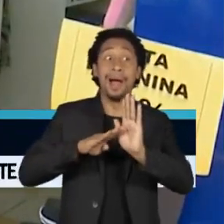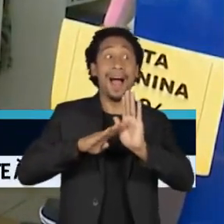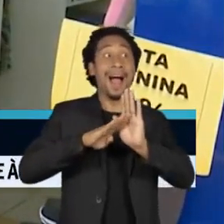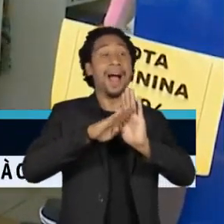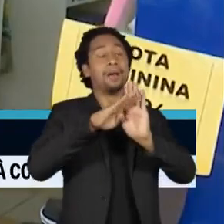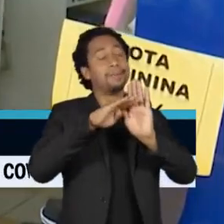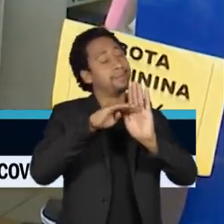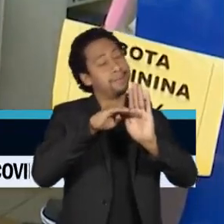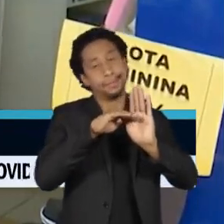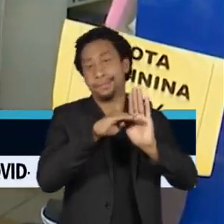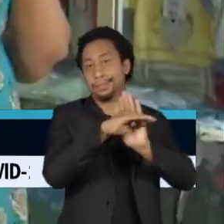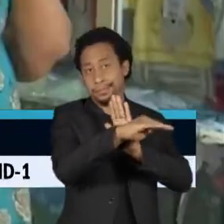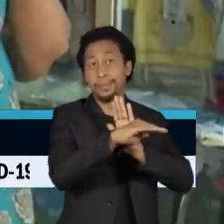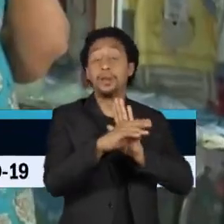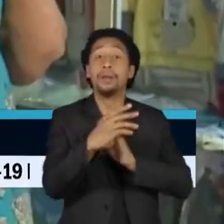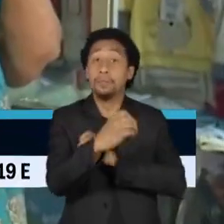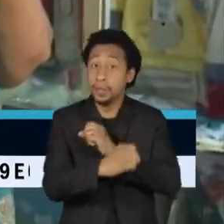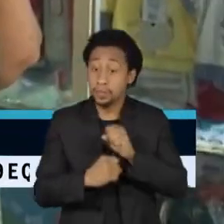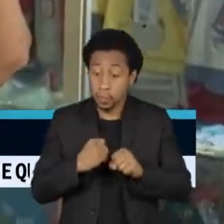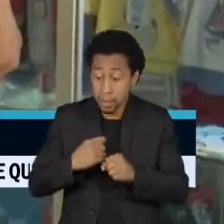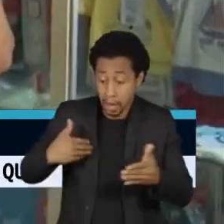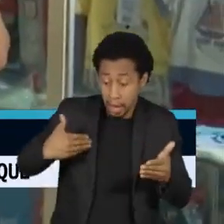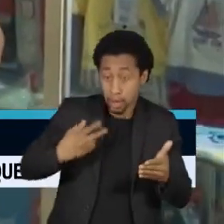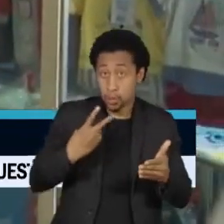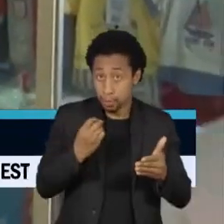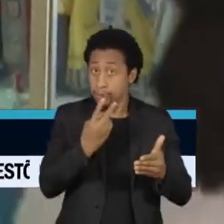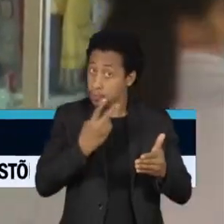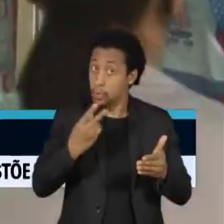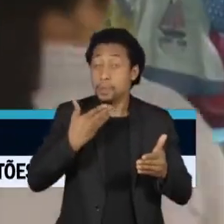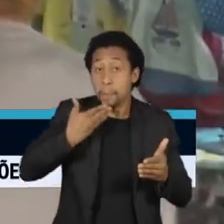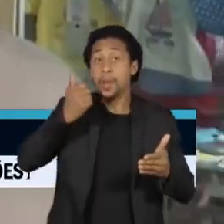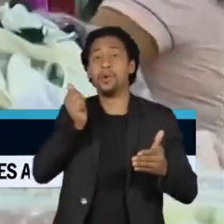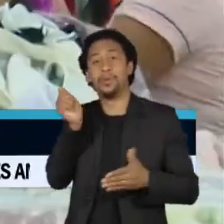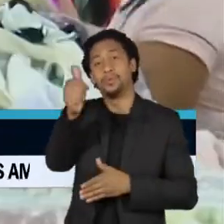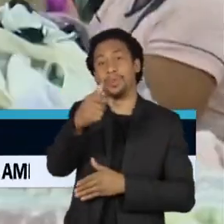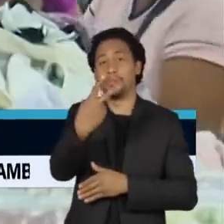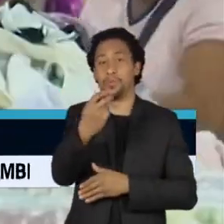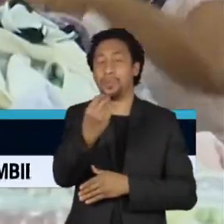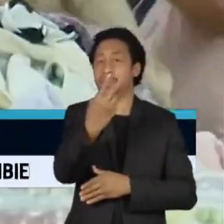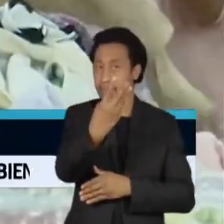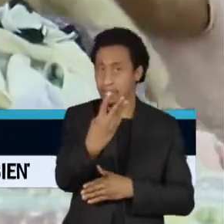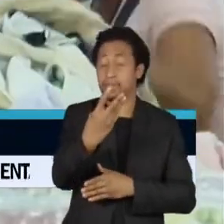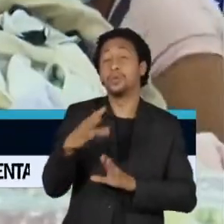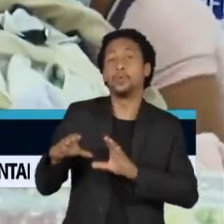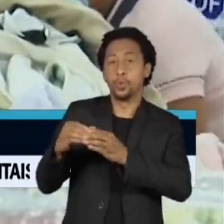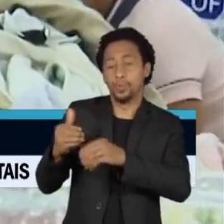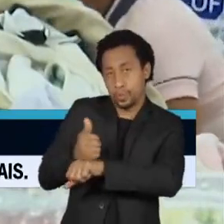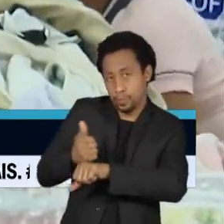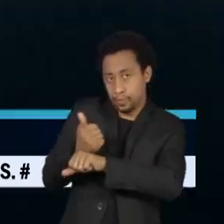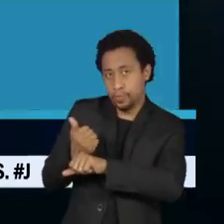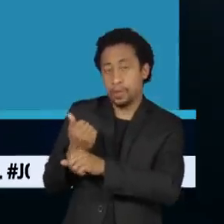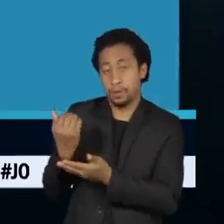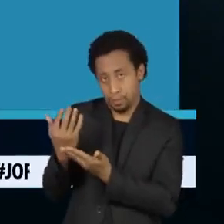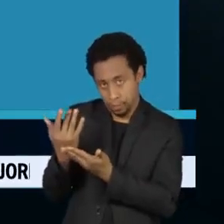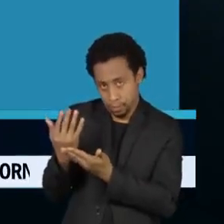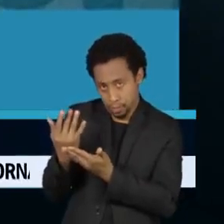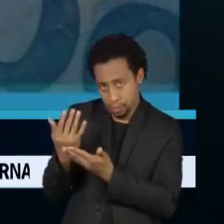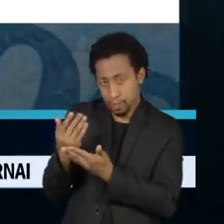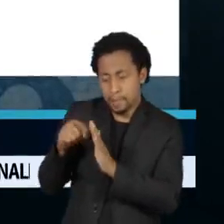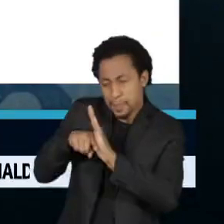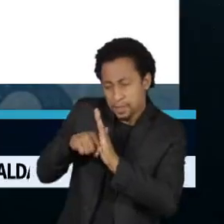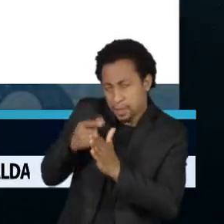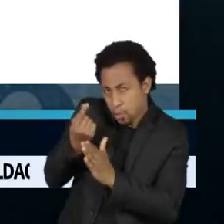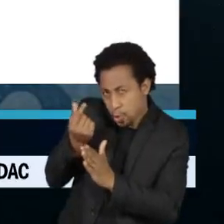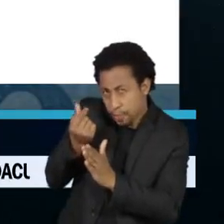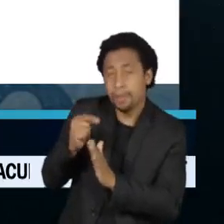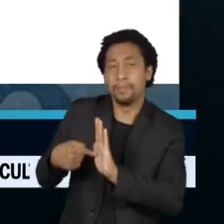para 2022 é maior. O ICF, elaborado por economistas do Banco Santander, já caminha nesse sentido. O gráfico